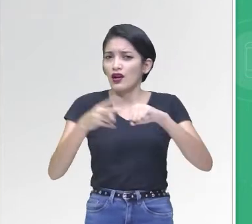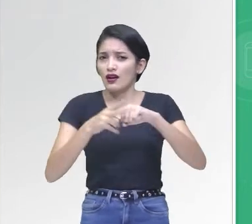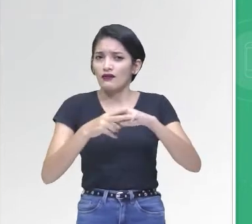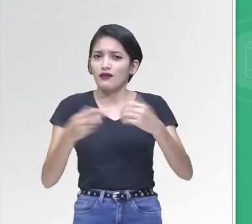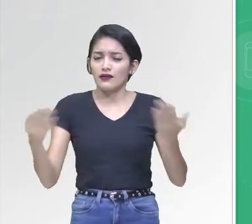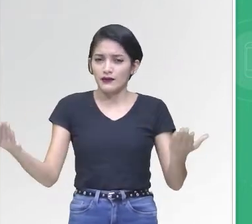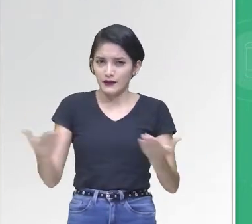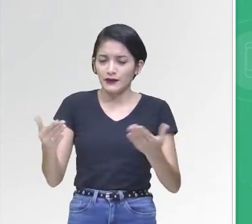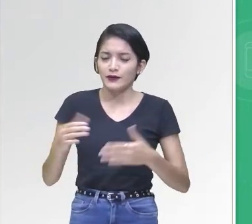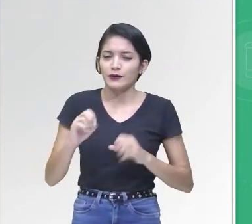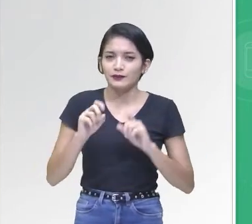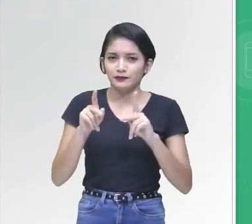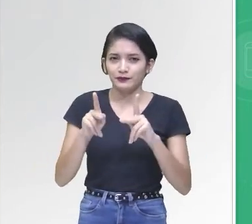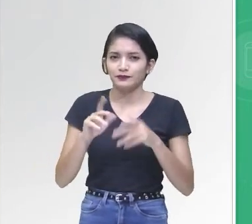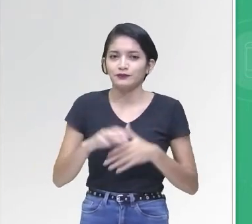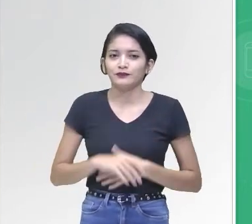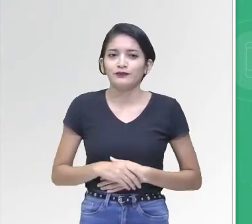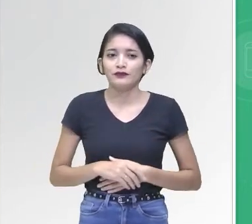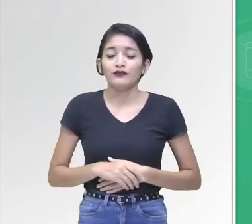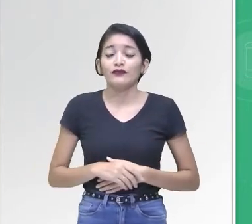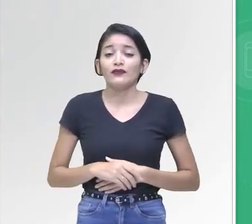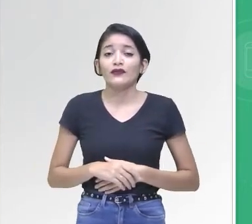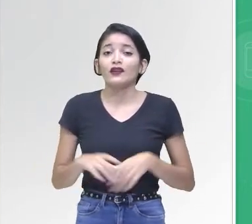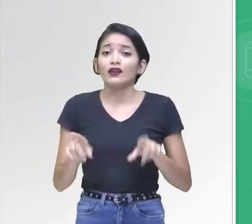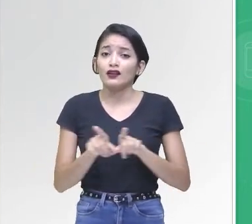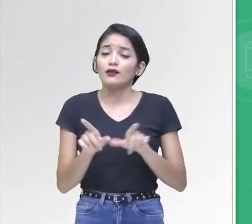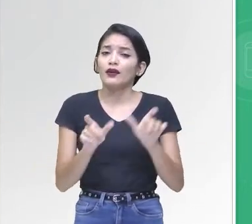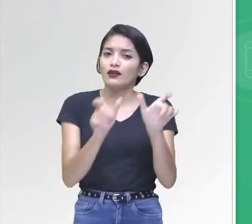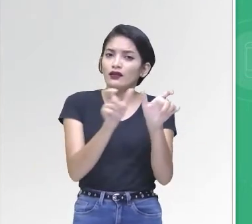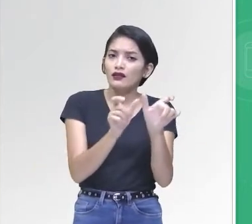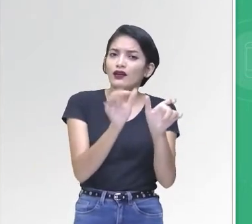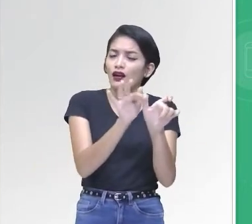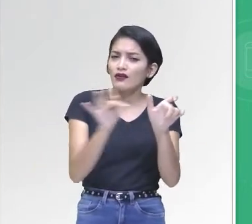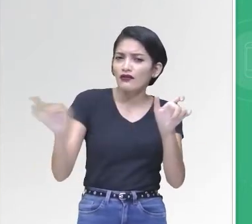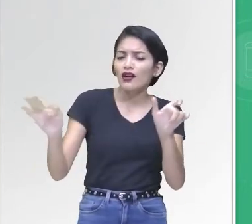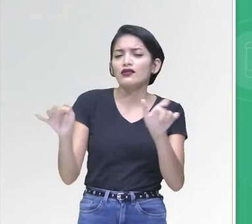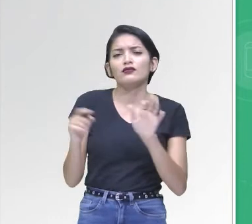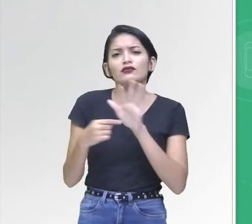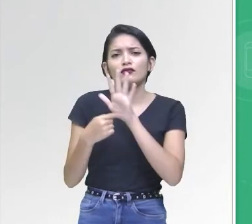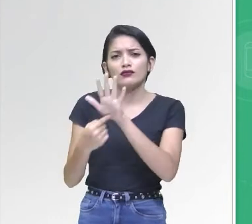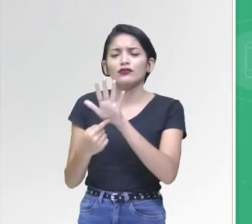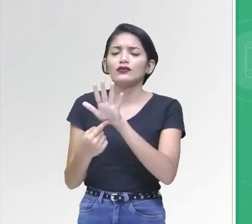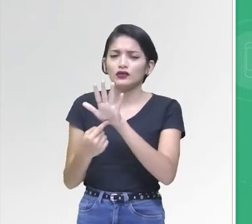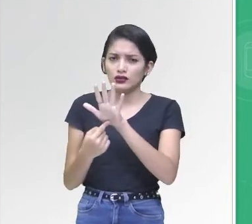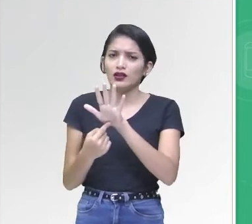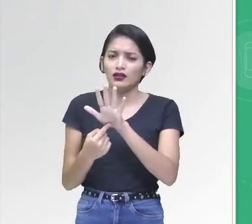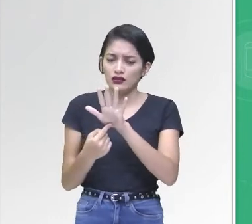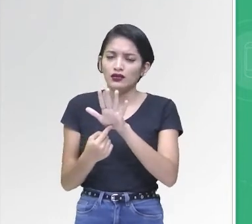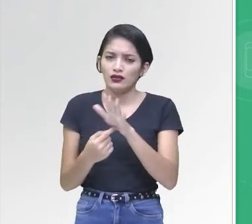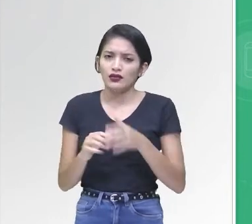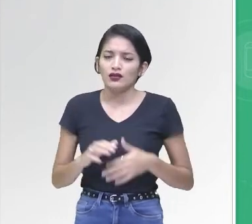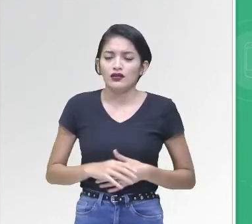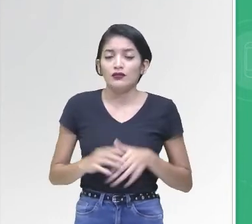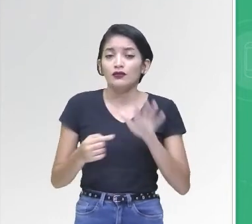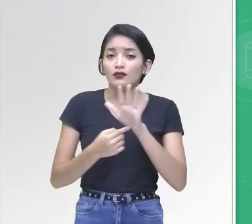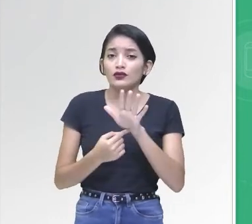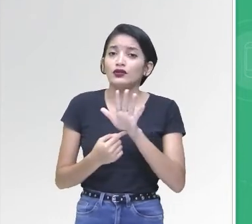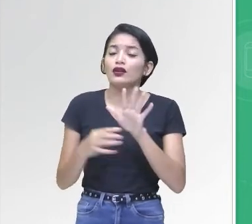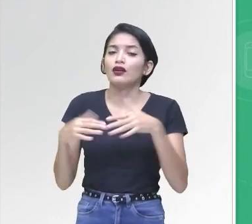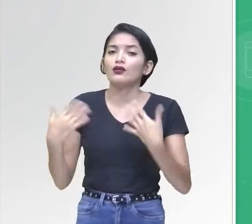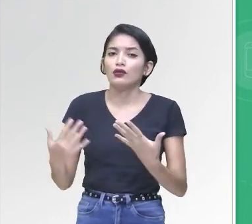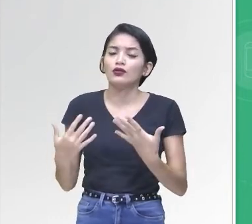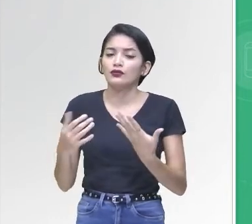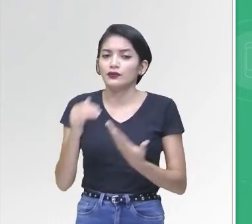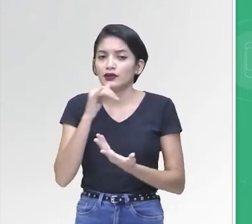no presente, ok? E aqui ele ajudou para indicar, com a expressão temporal, esta semana, para indicar quando seria, que